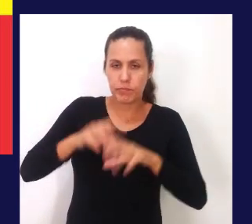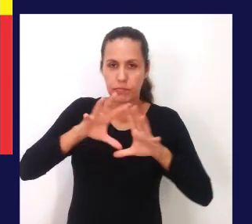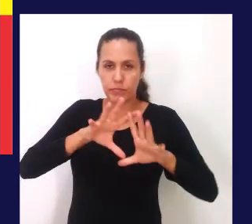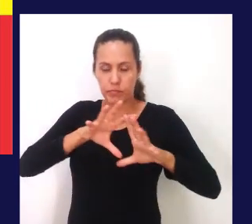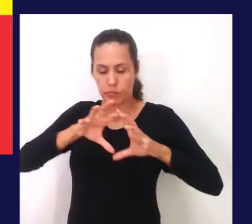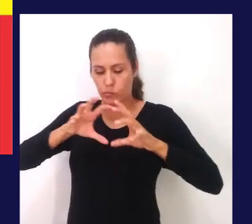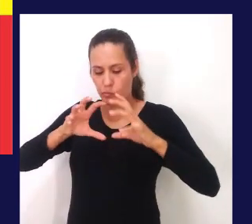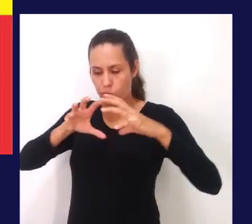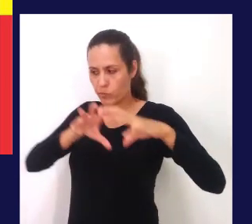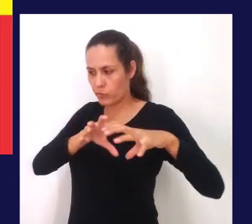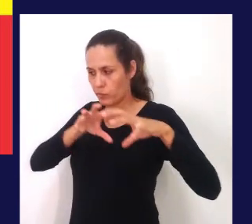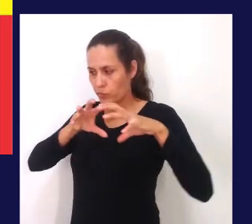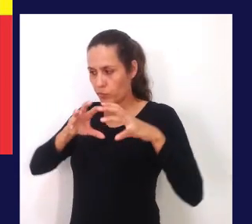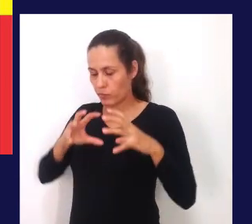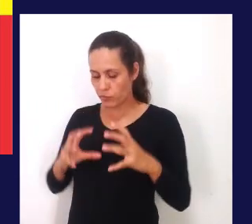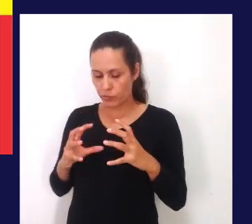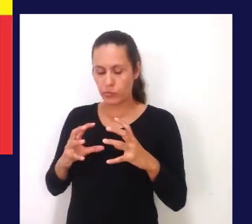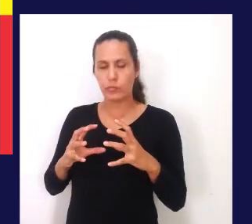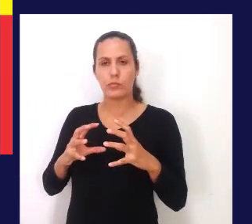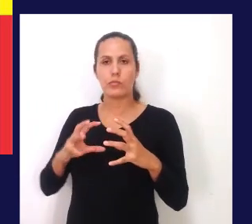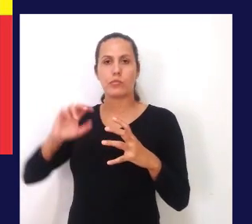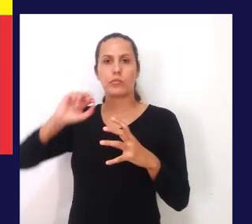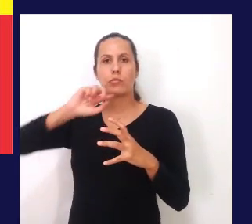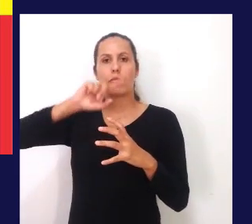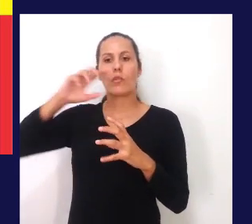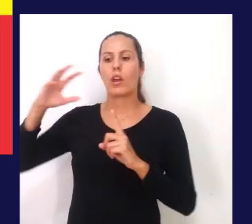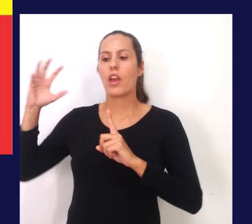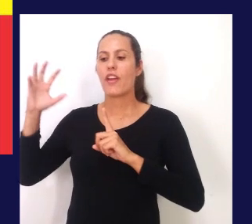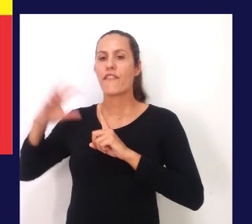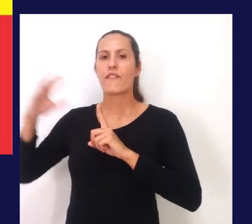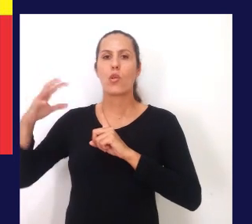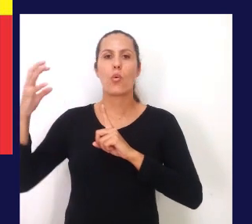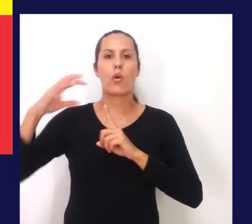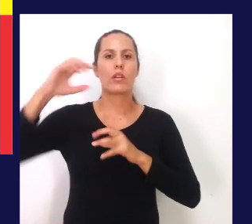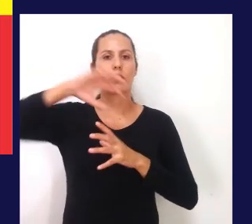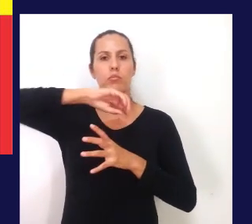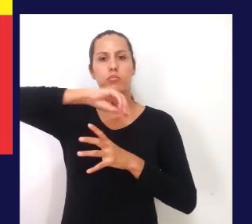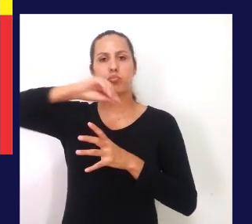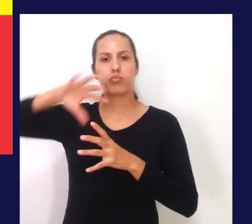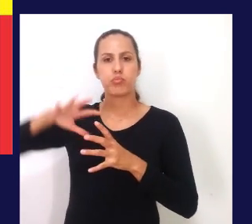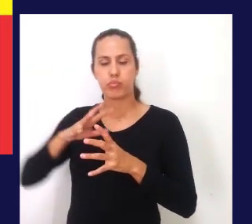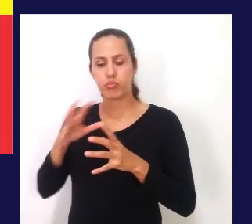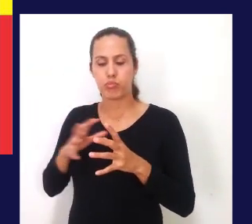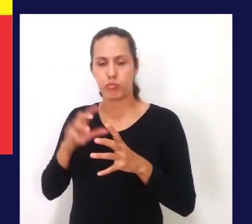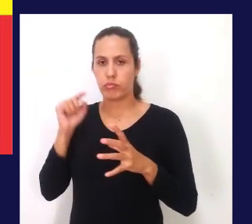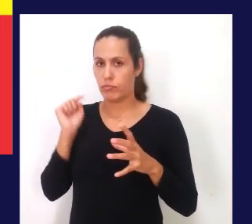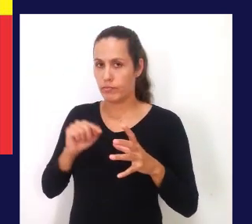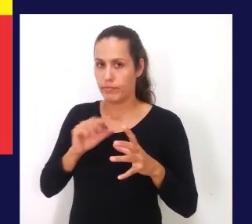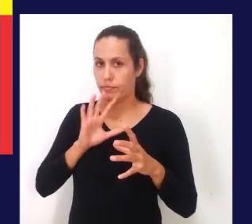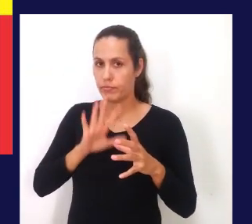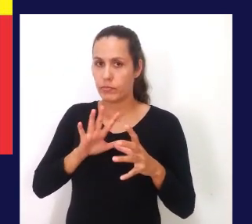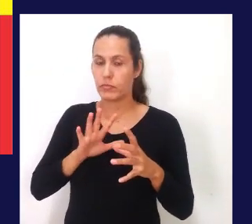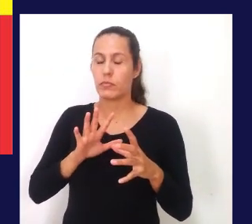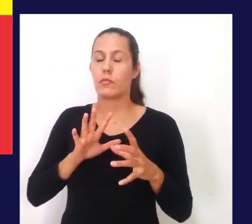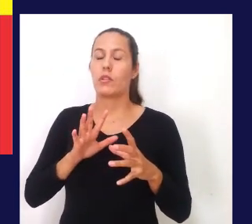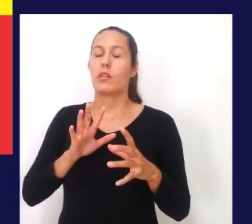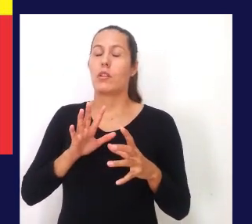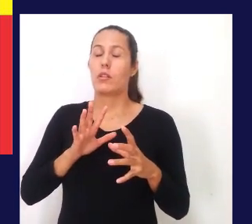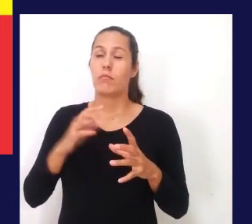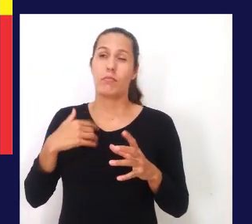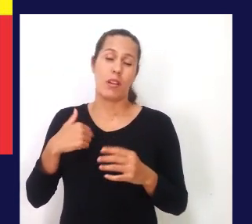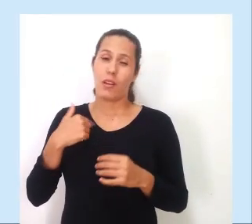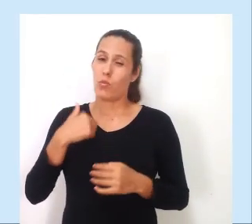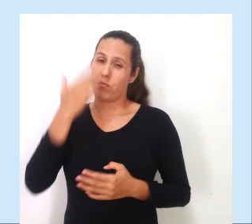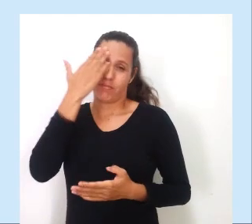e depositadas por agentes diversos. Isso quando se fala de um agilito. Eu acredito